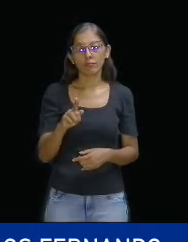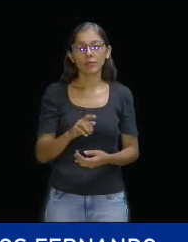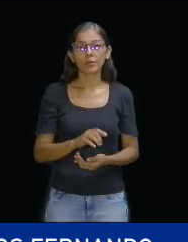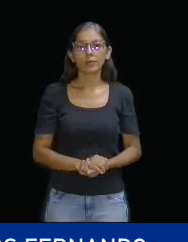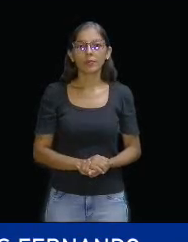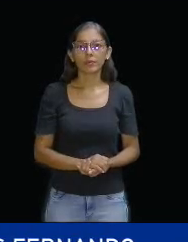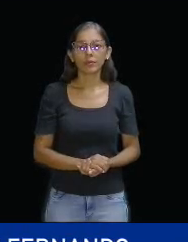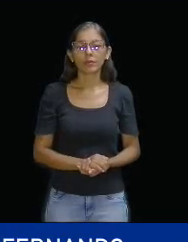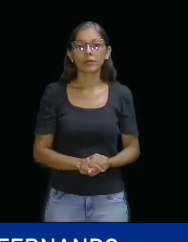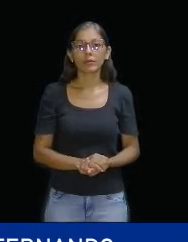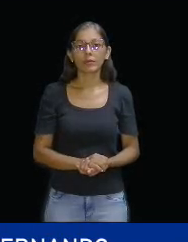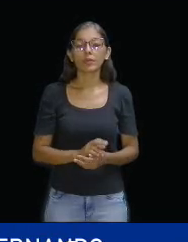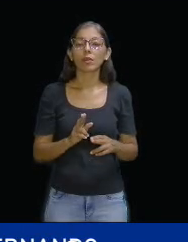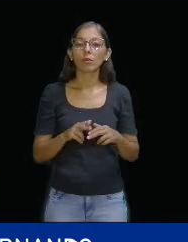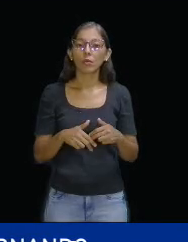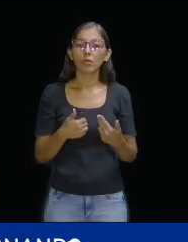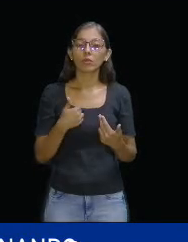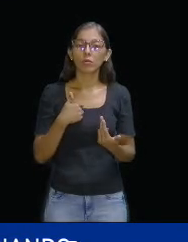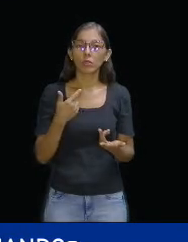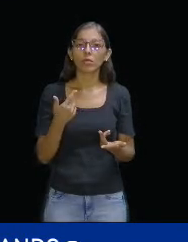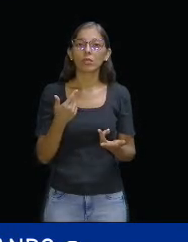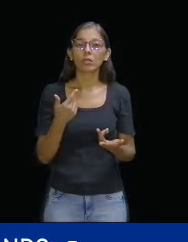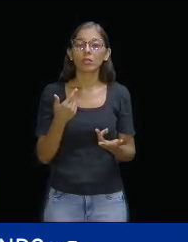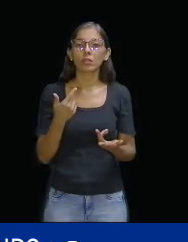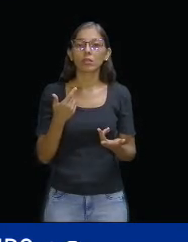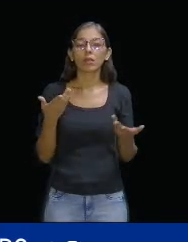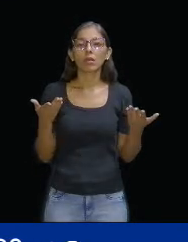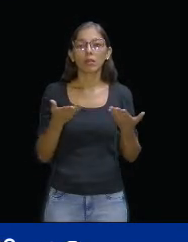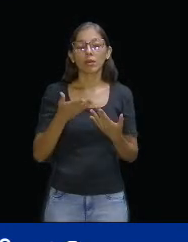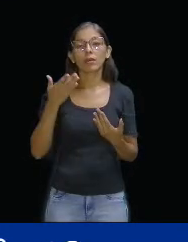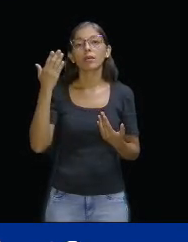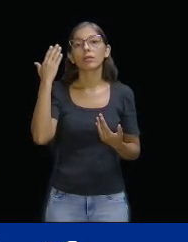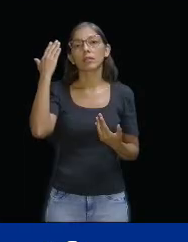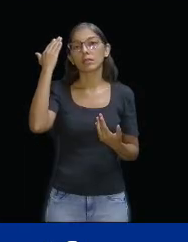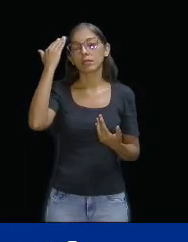eu estou